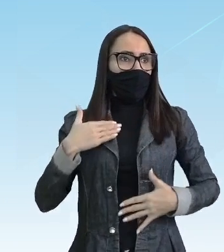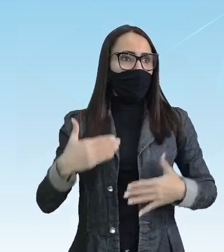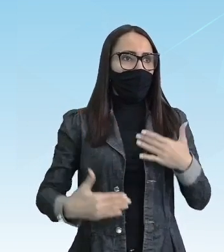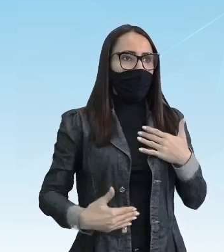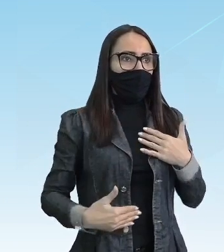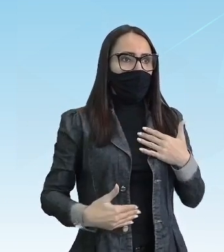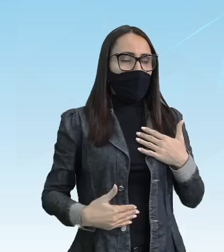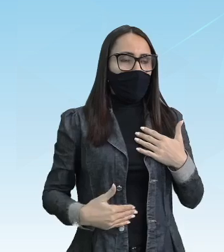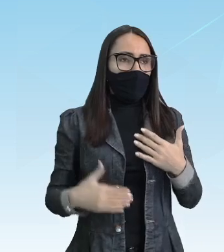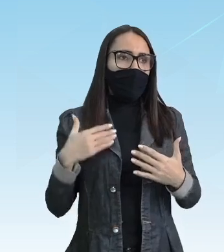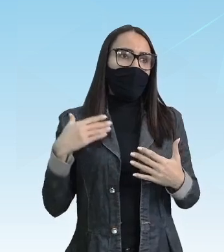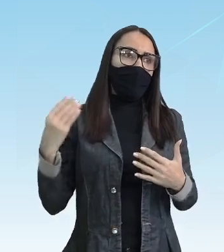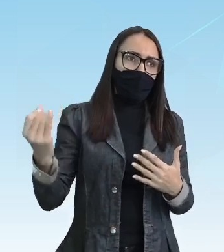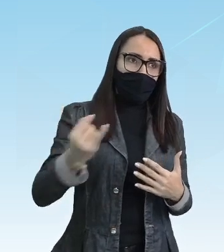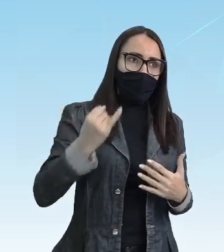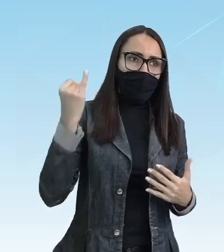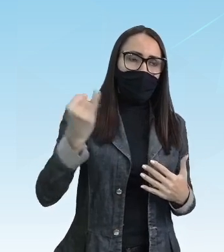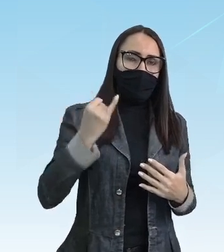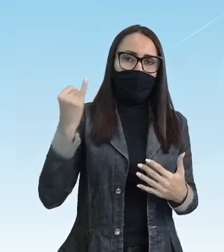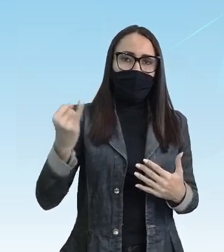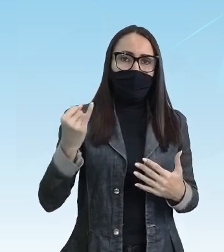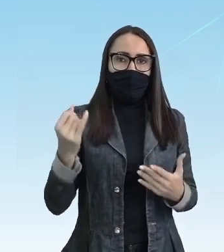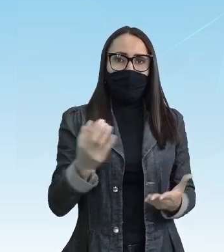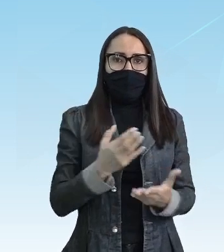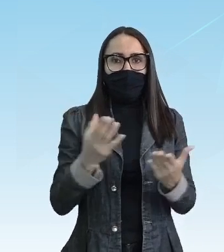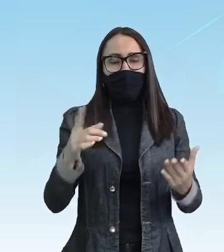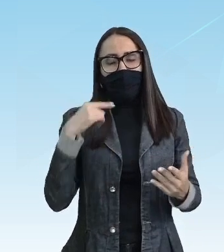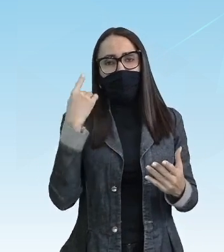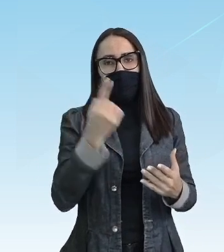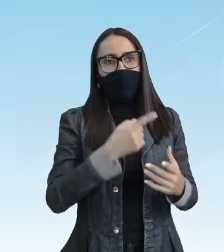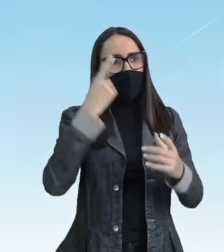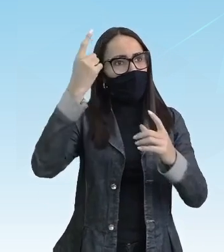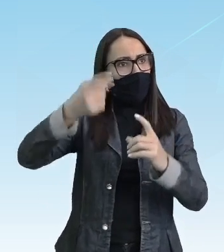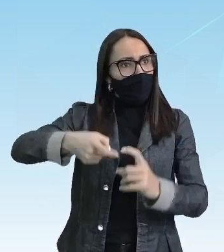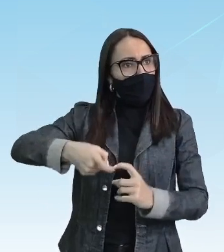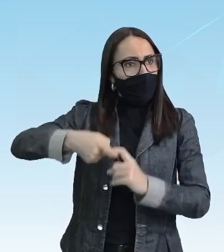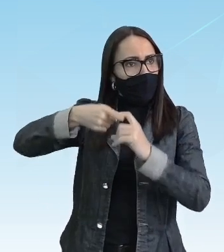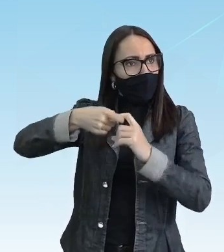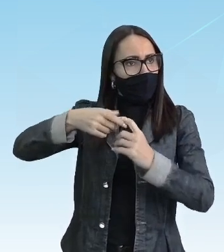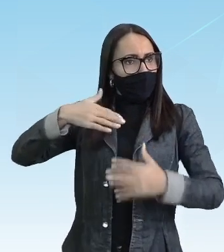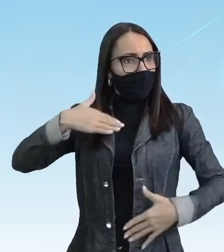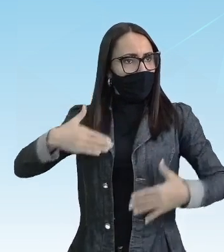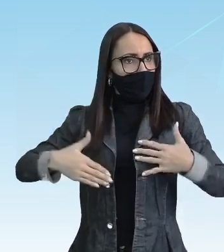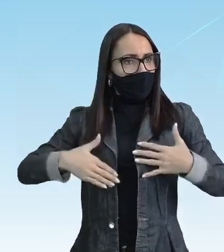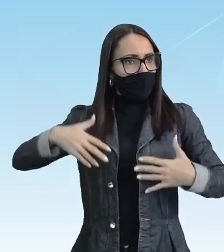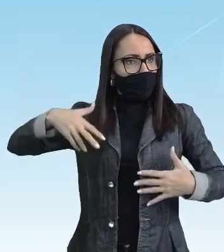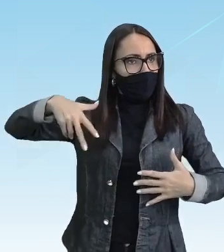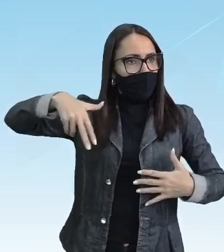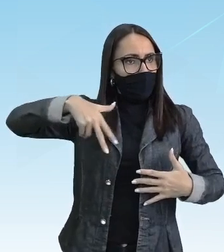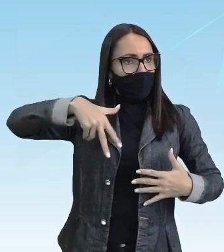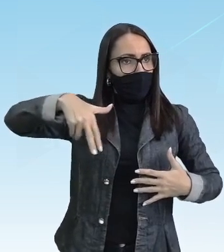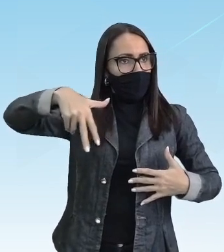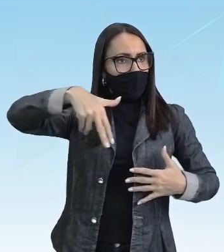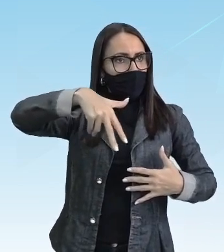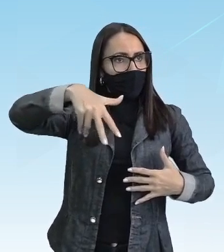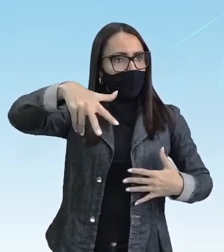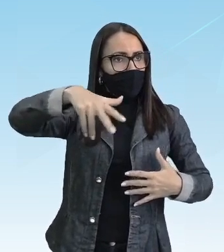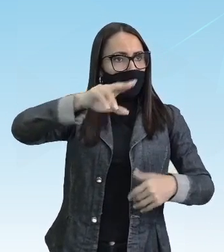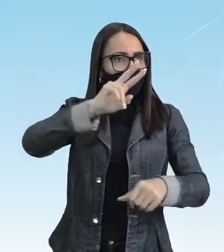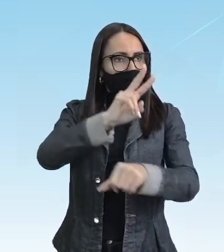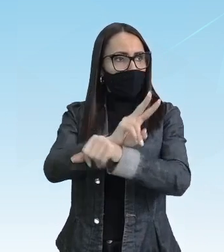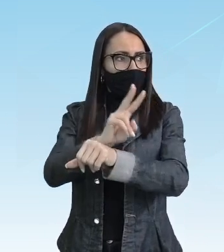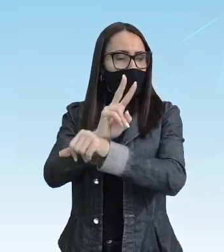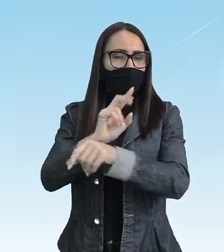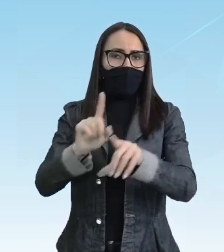sendo fundamental para a nossa sustentação, locomoção e proteção também